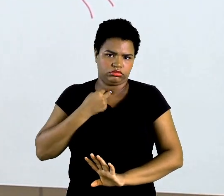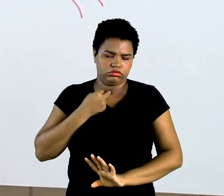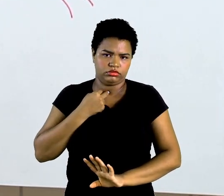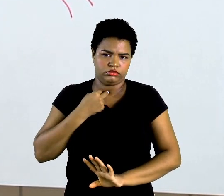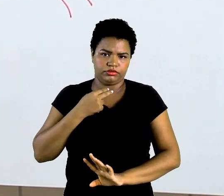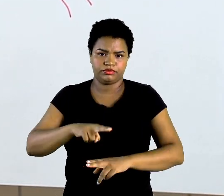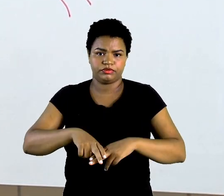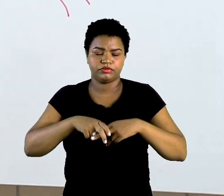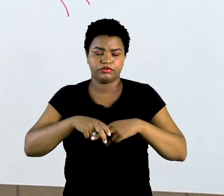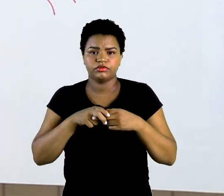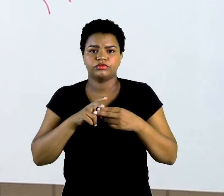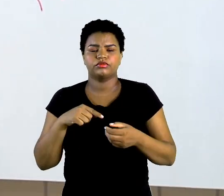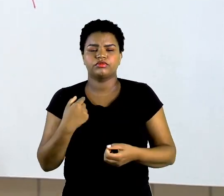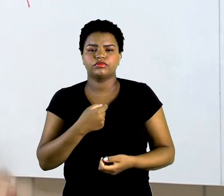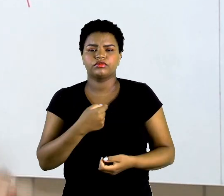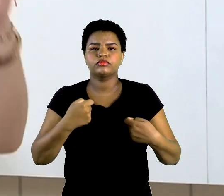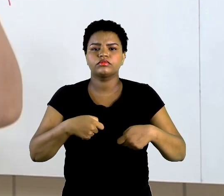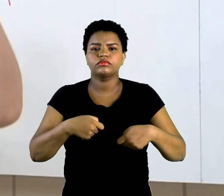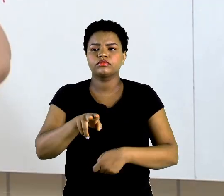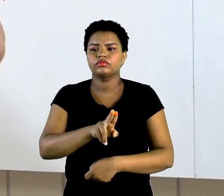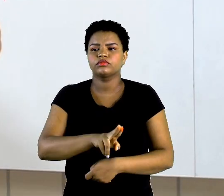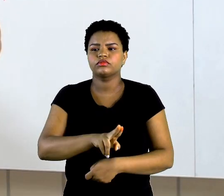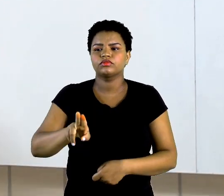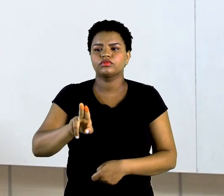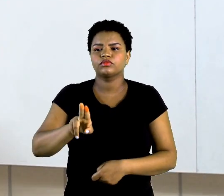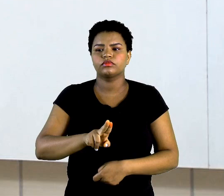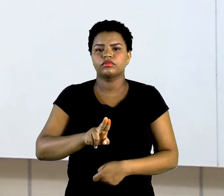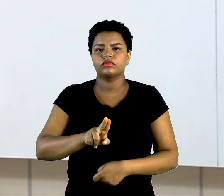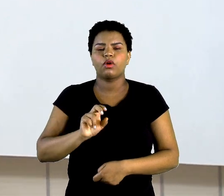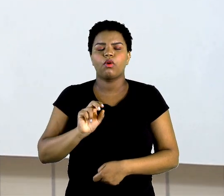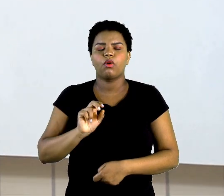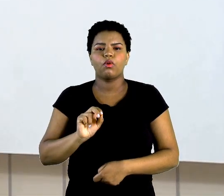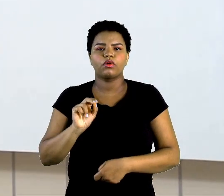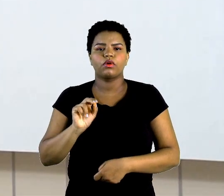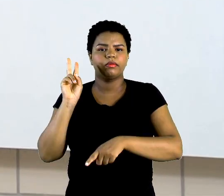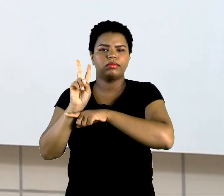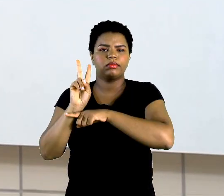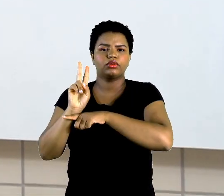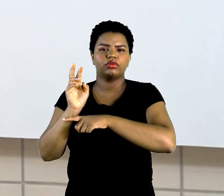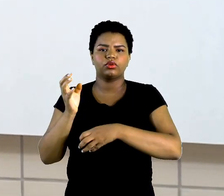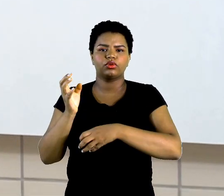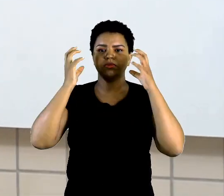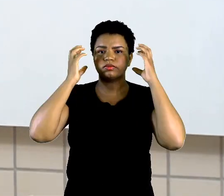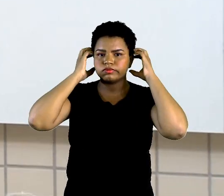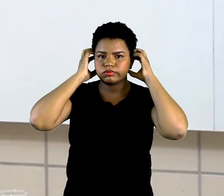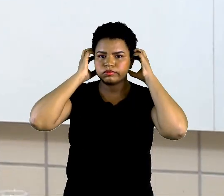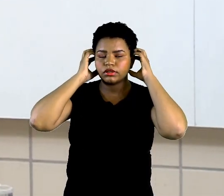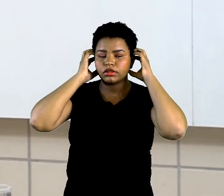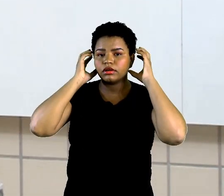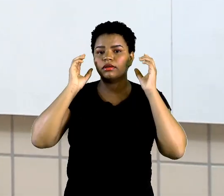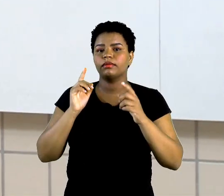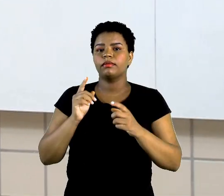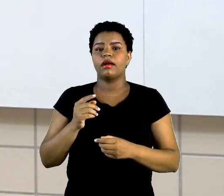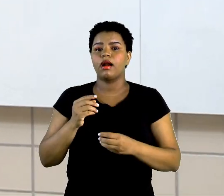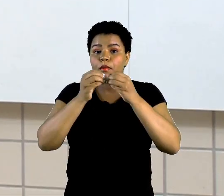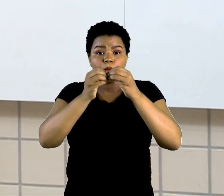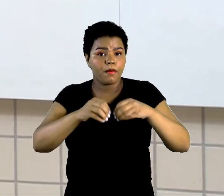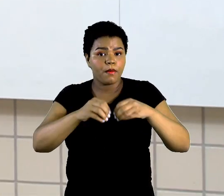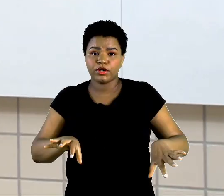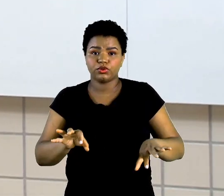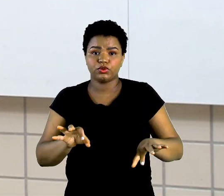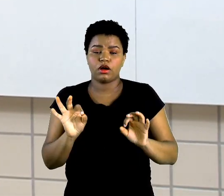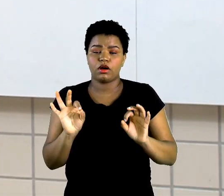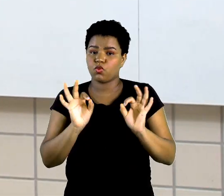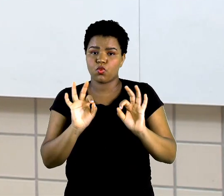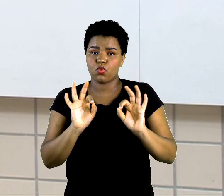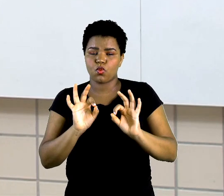que temos que usar protetores para que não seja prejudicada